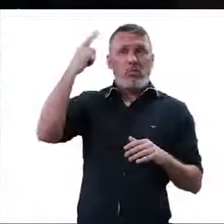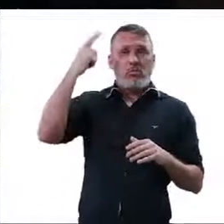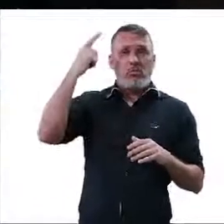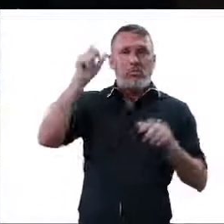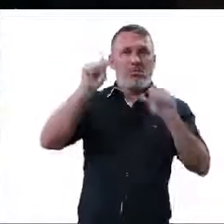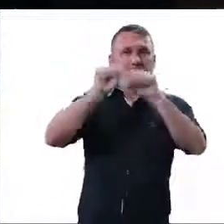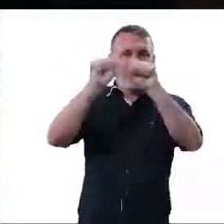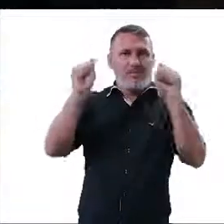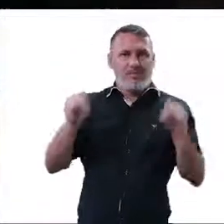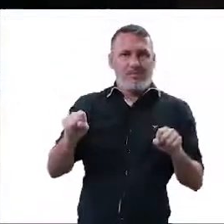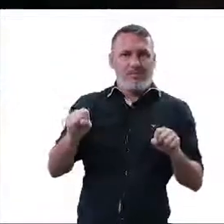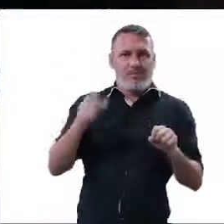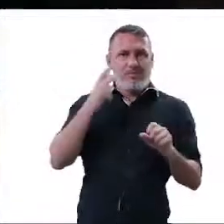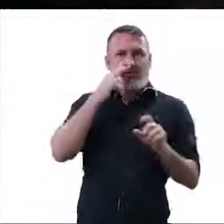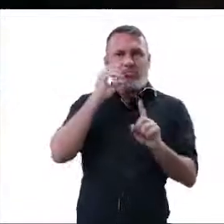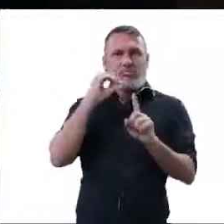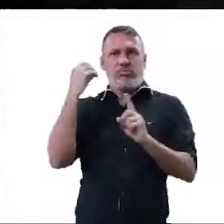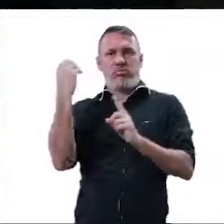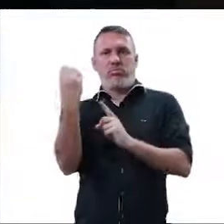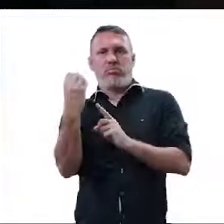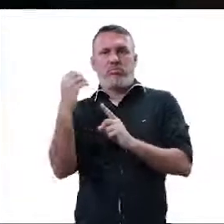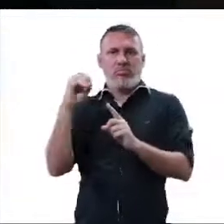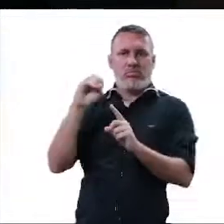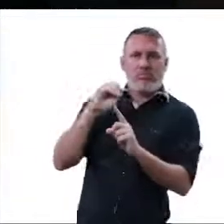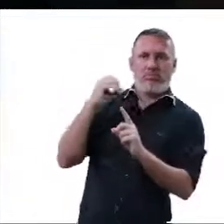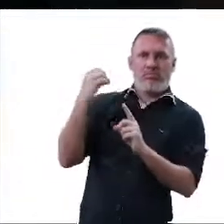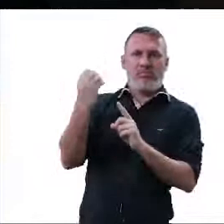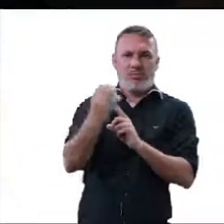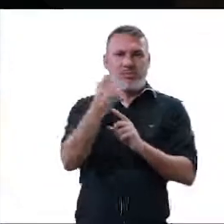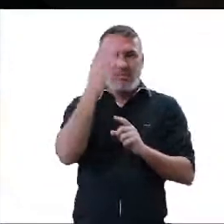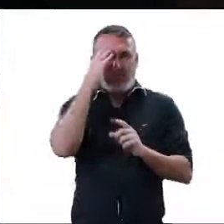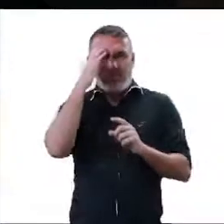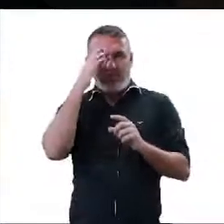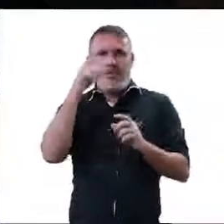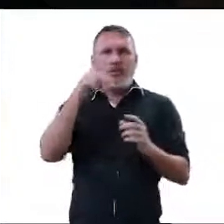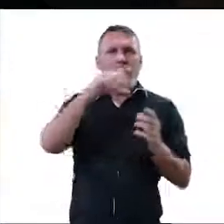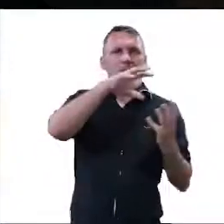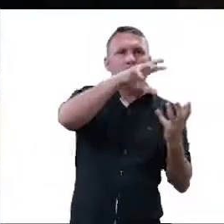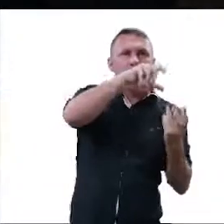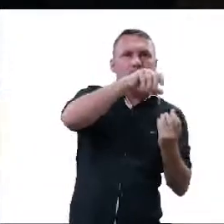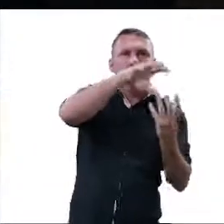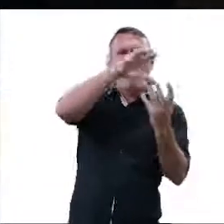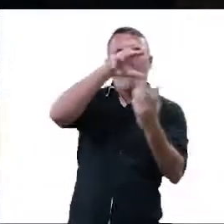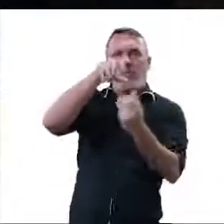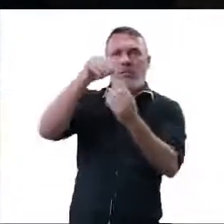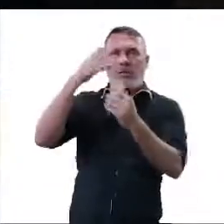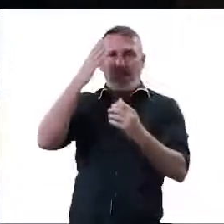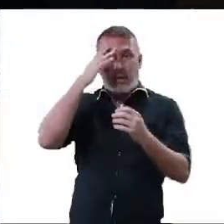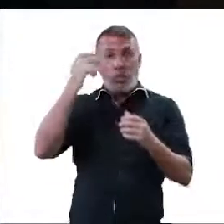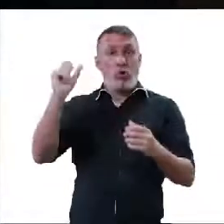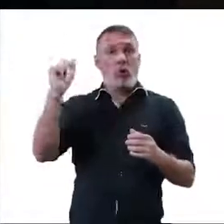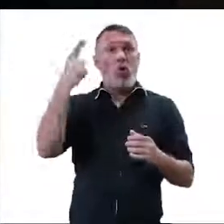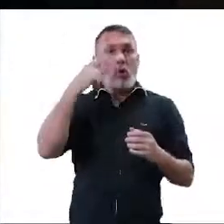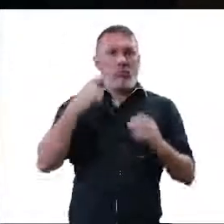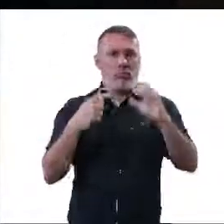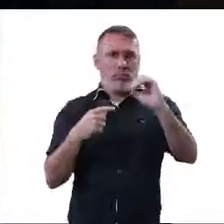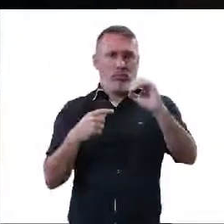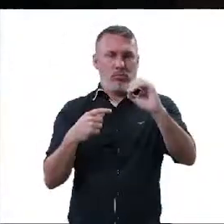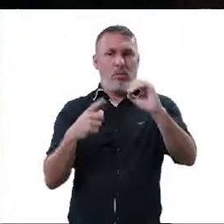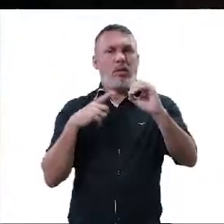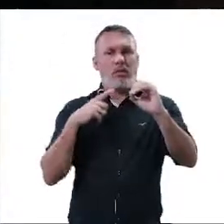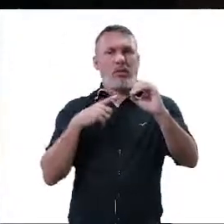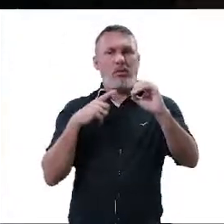A visão que ele tem é essa. Então, vocês estão lembrados que os planetas cumprem órbitas ao redor do